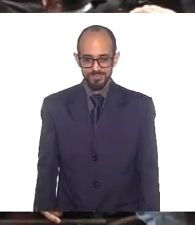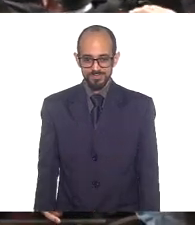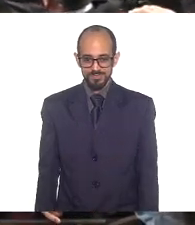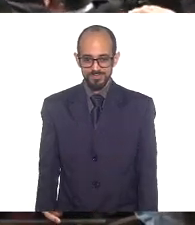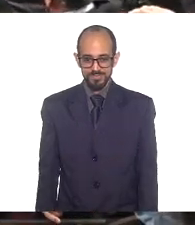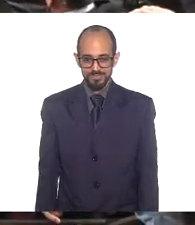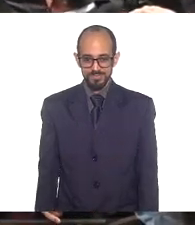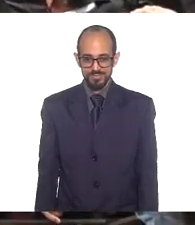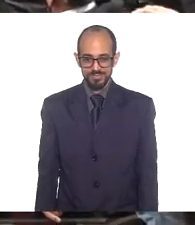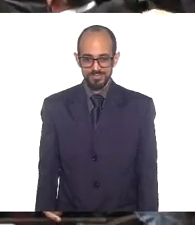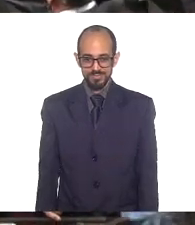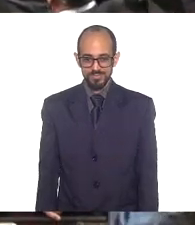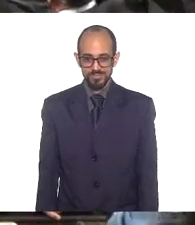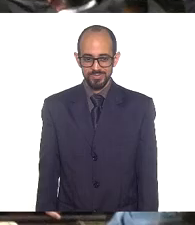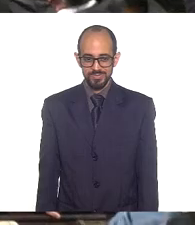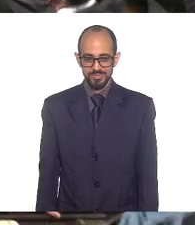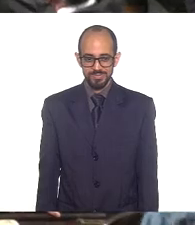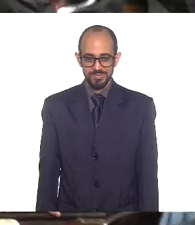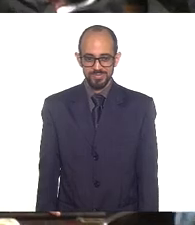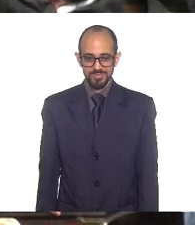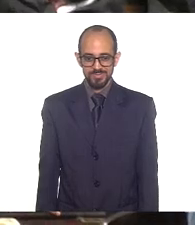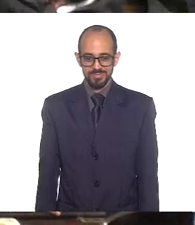E aí